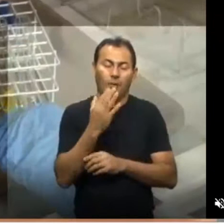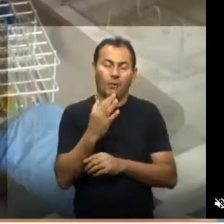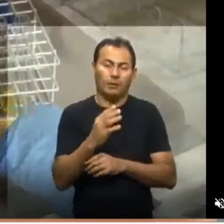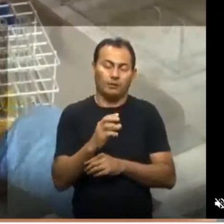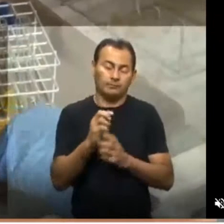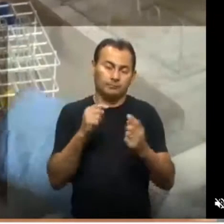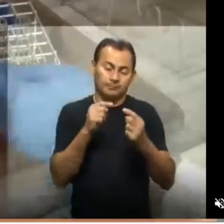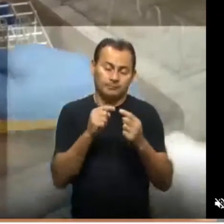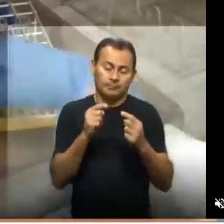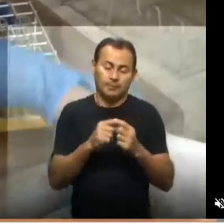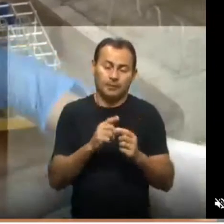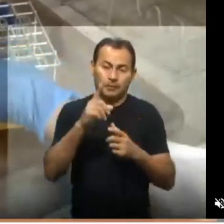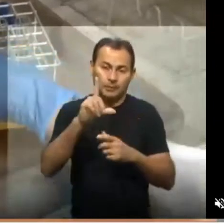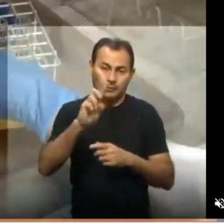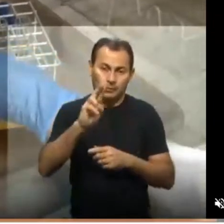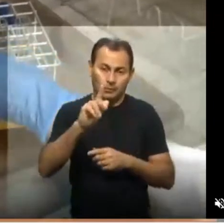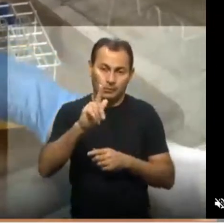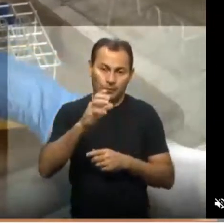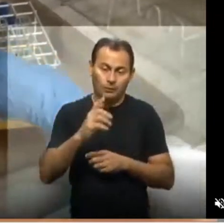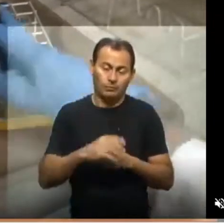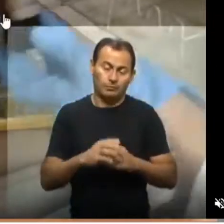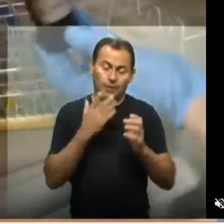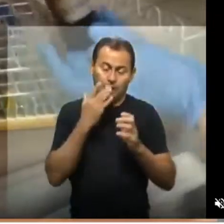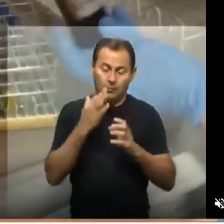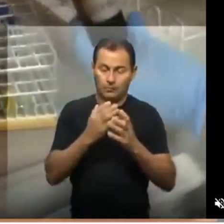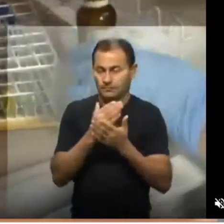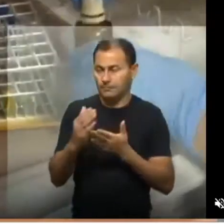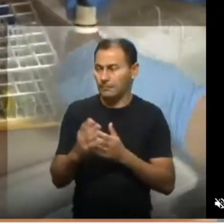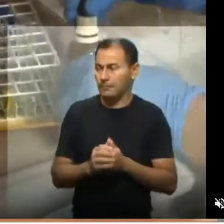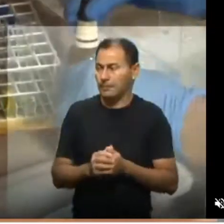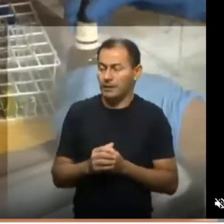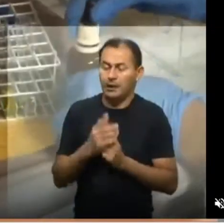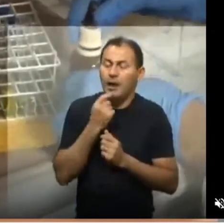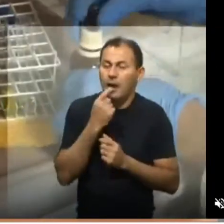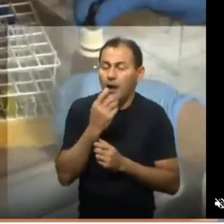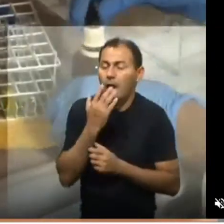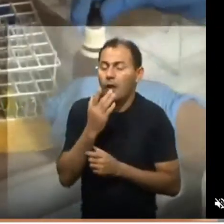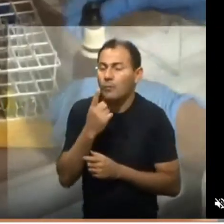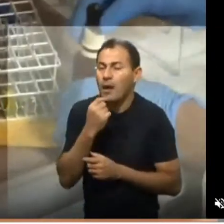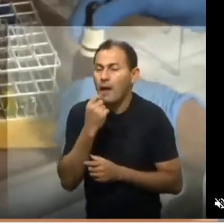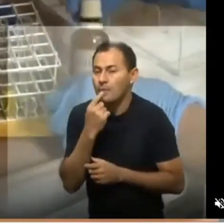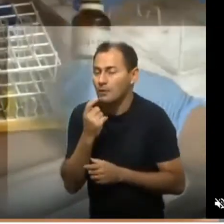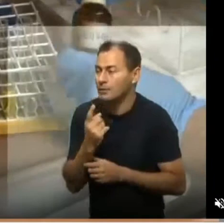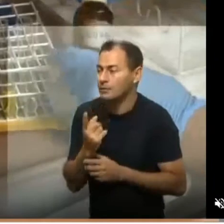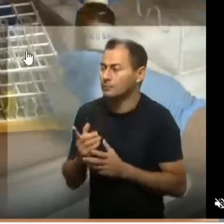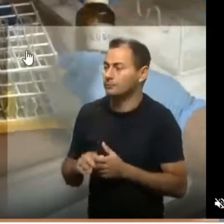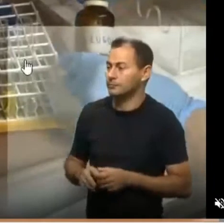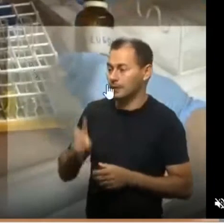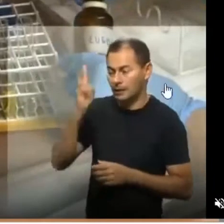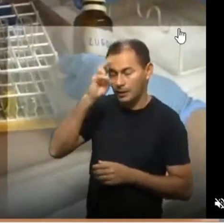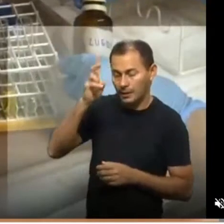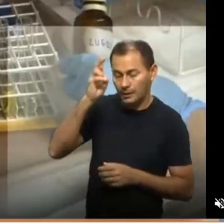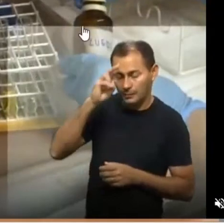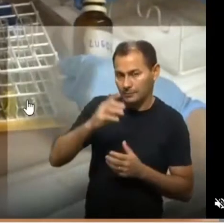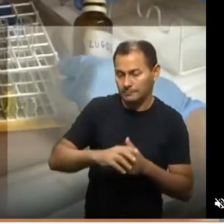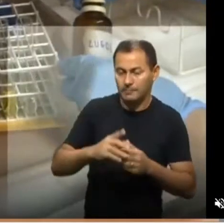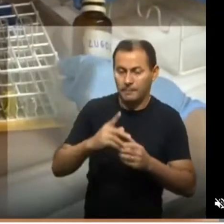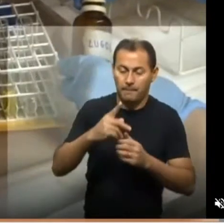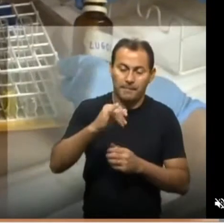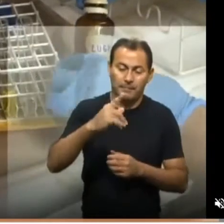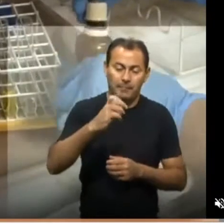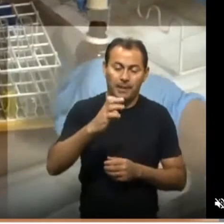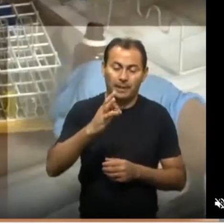Agora a gente vai utilizar o corante, a gente vai usar o Lugol, né, o Lugol que é feito à base de iodo. Você pode ou usar o